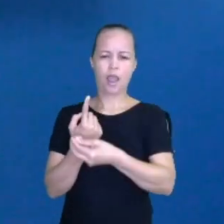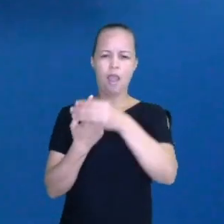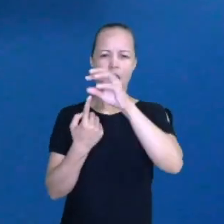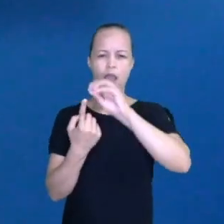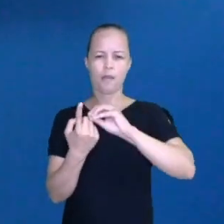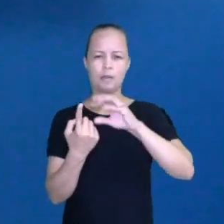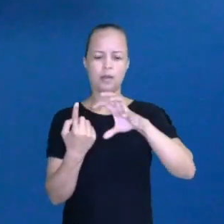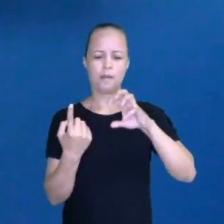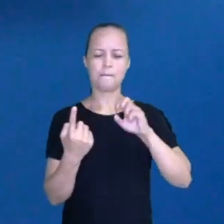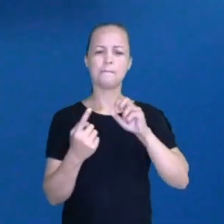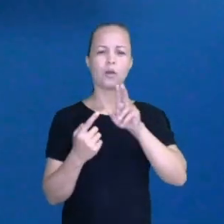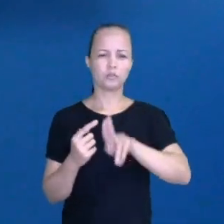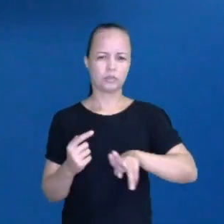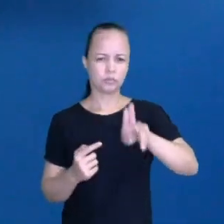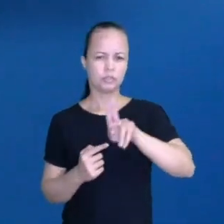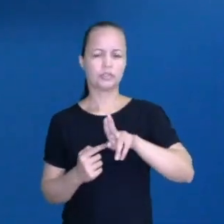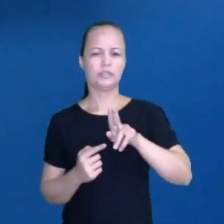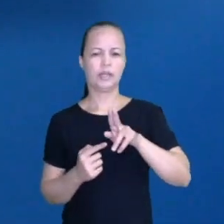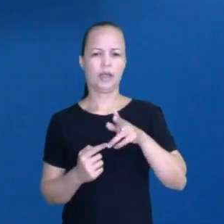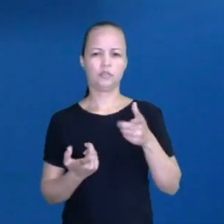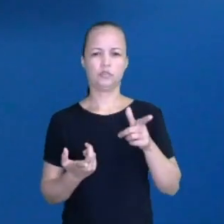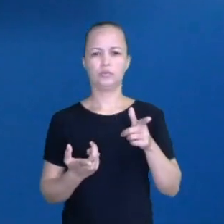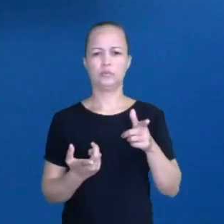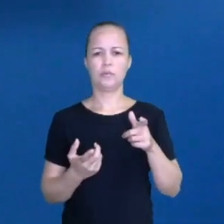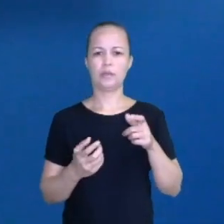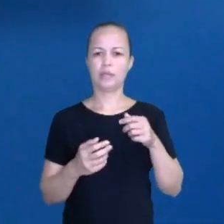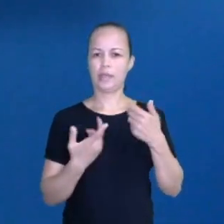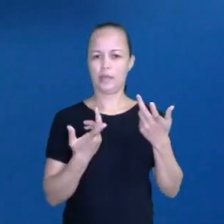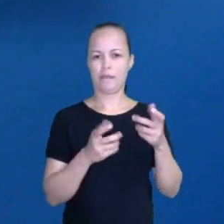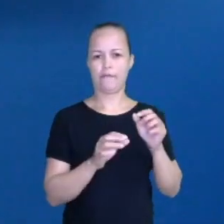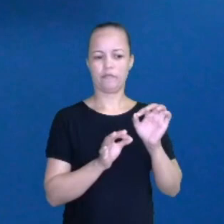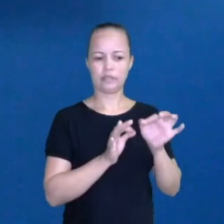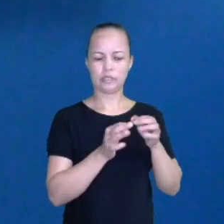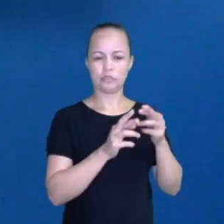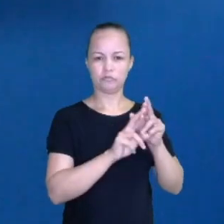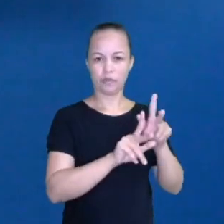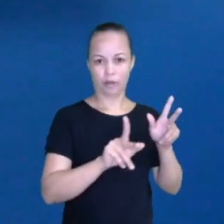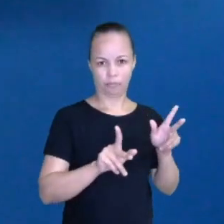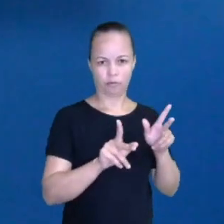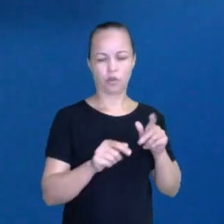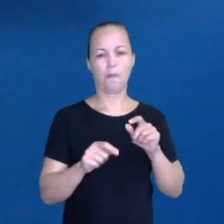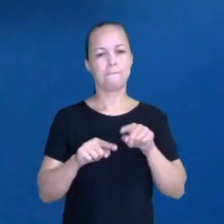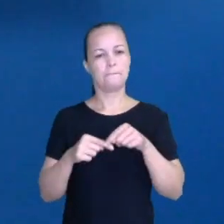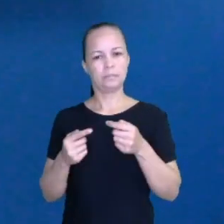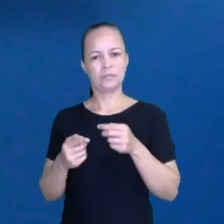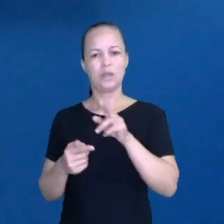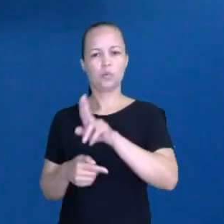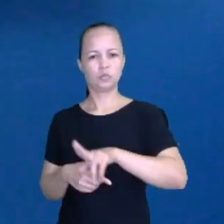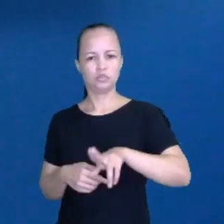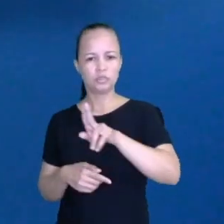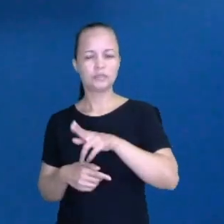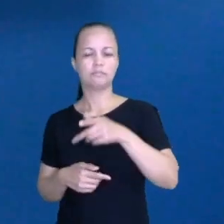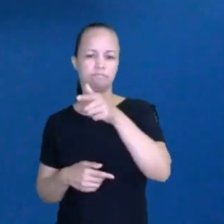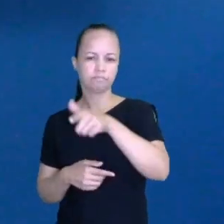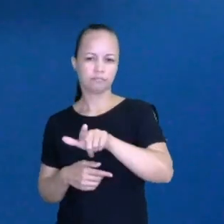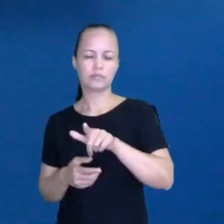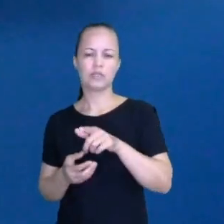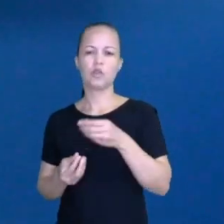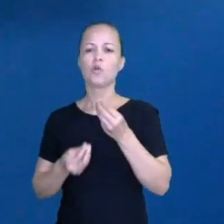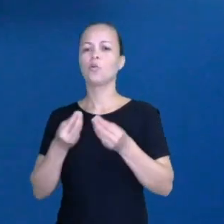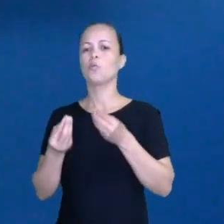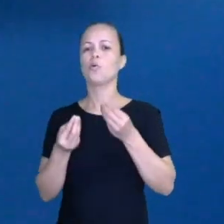verdura, pode ser reutilizado, não pode ser reciclado, mas pode ser reutilizado. Eu posso ali estar reutilizando